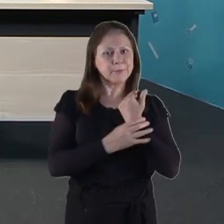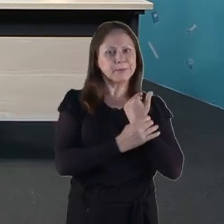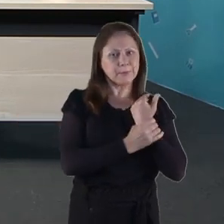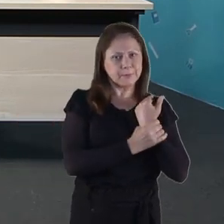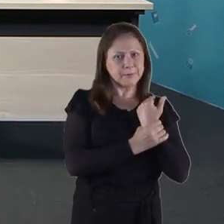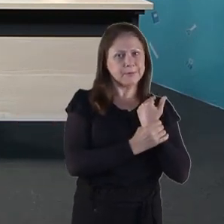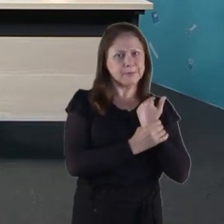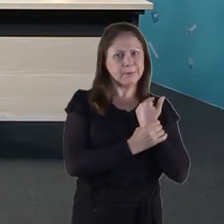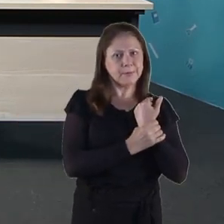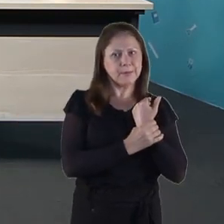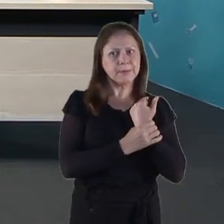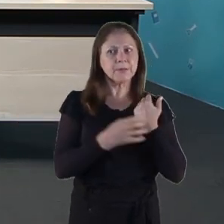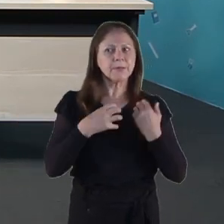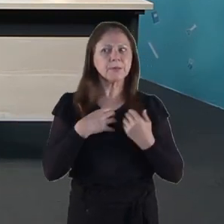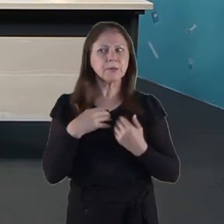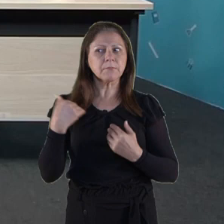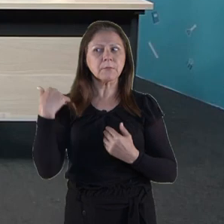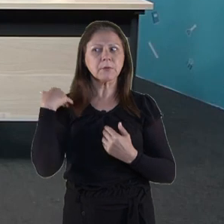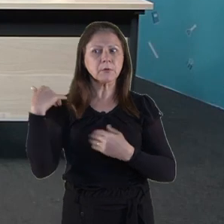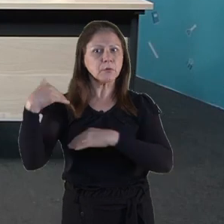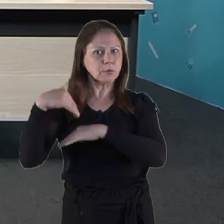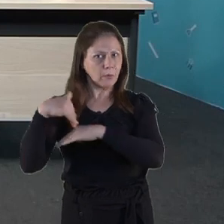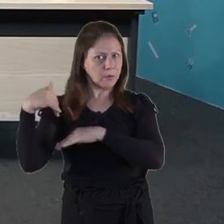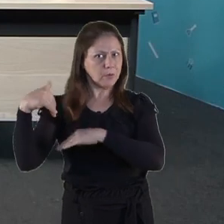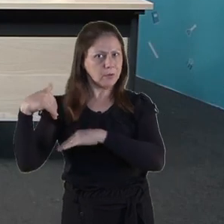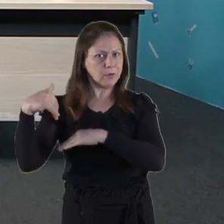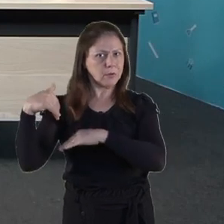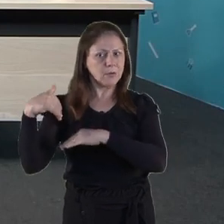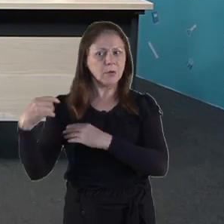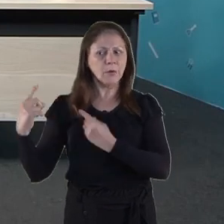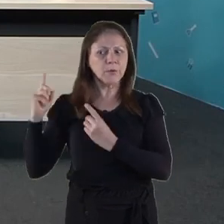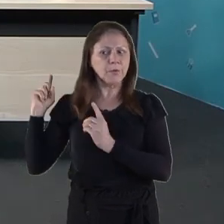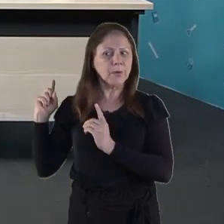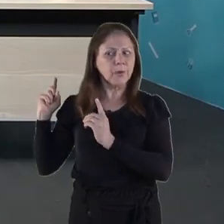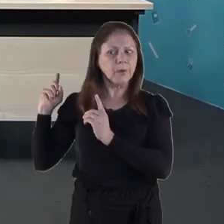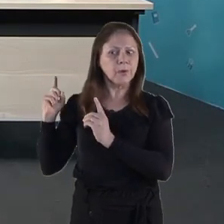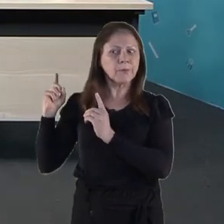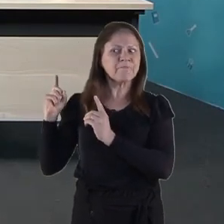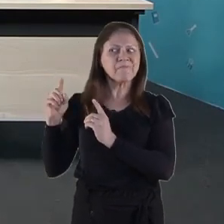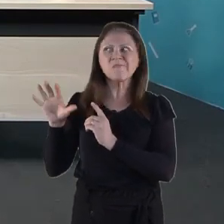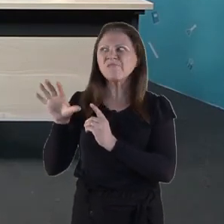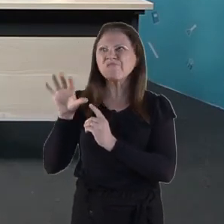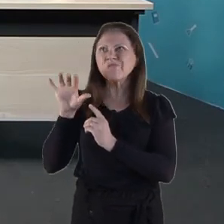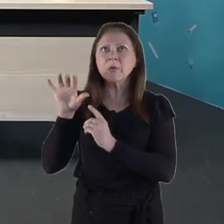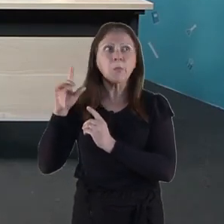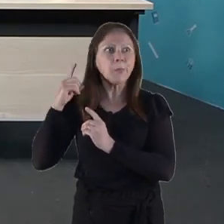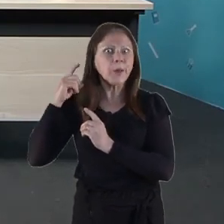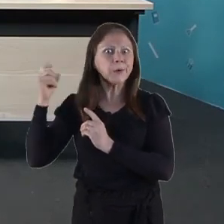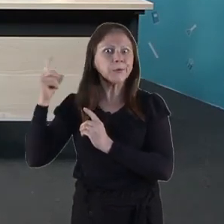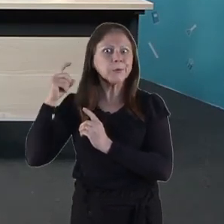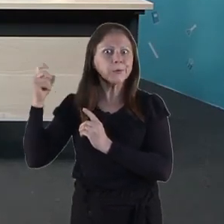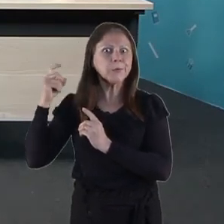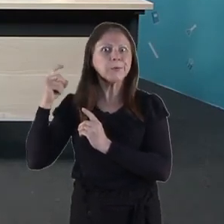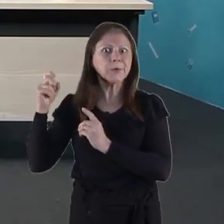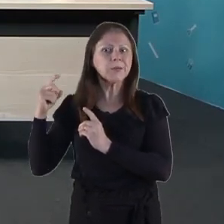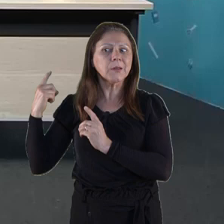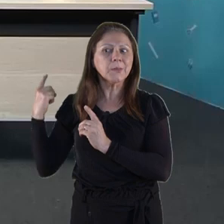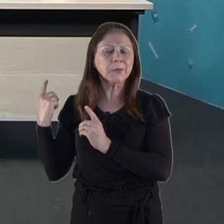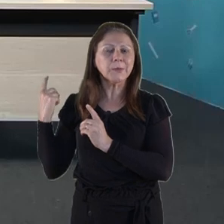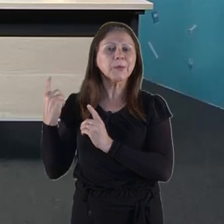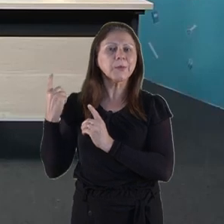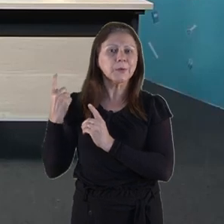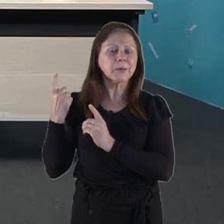forma segura. Então, eu consigo sentir se alguém me toca, eu consigo sentir se alguém se aproxima, pelo cheiro ou pelo ruído que aquela